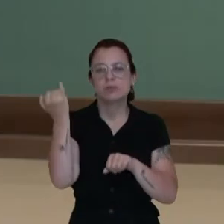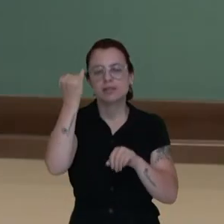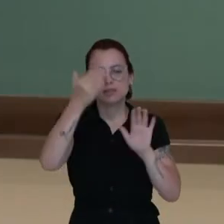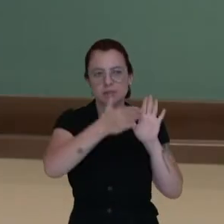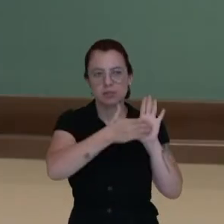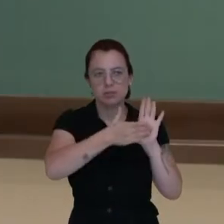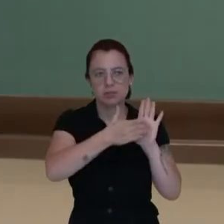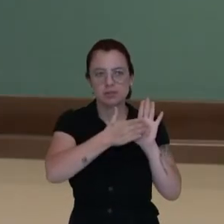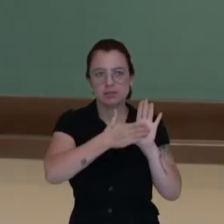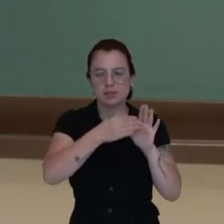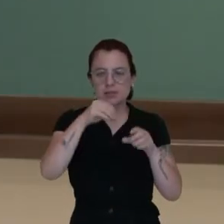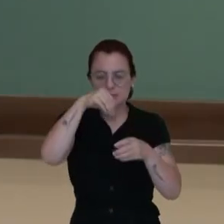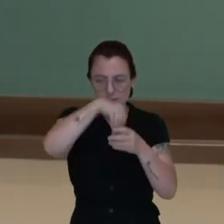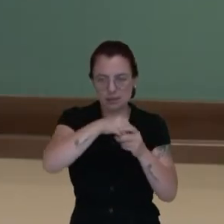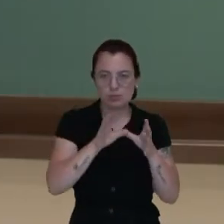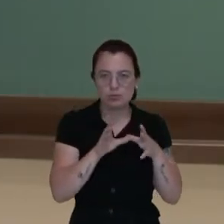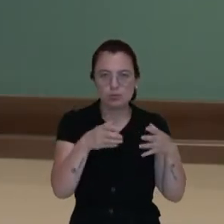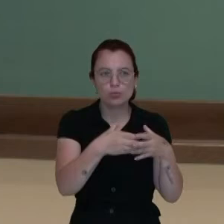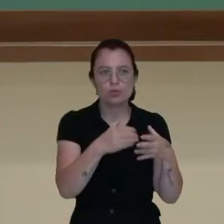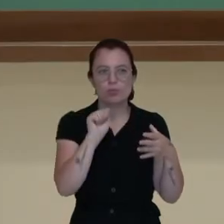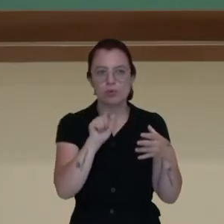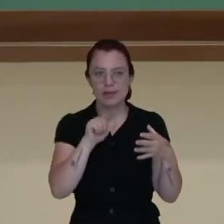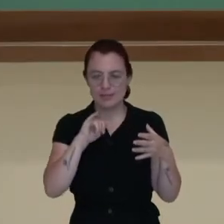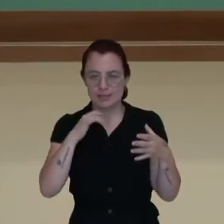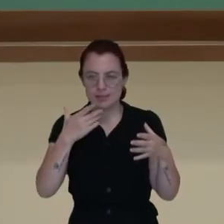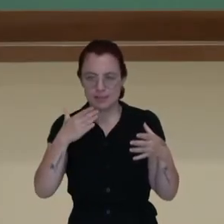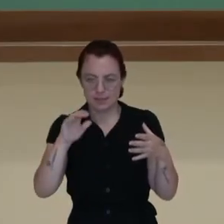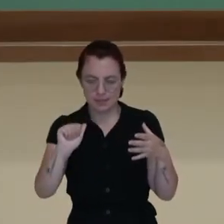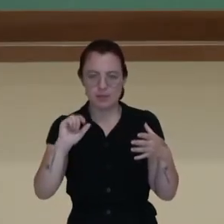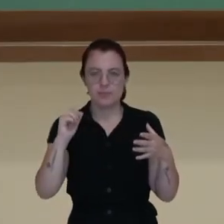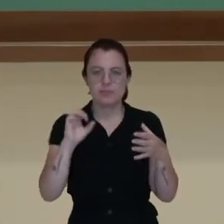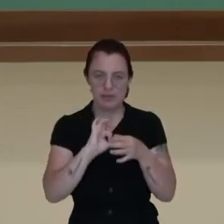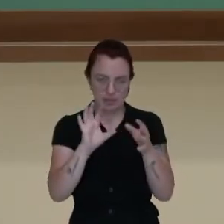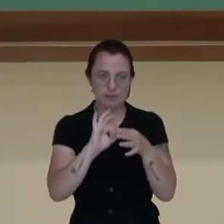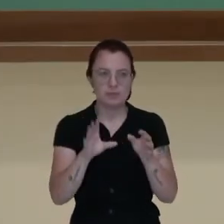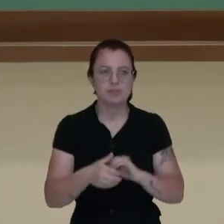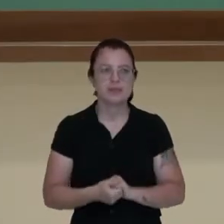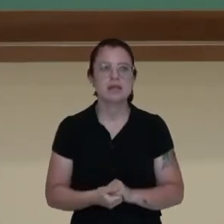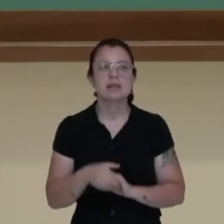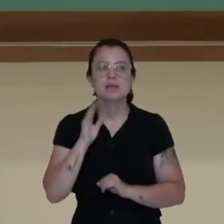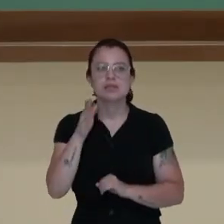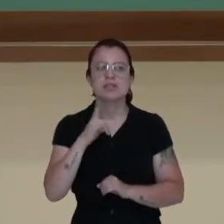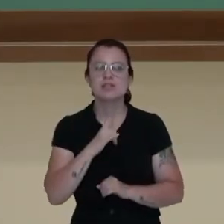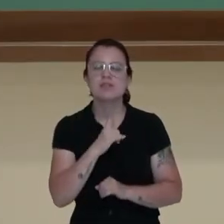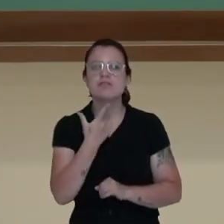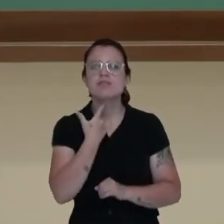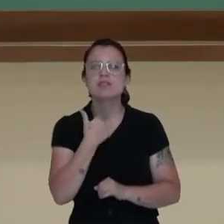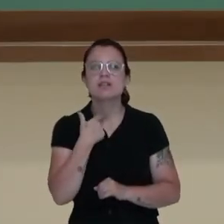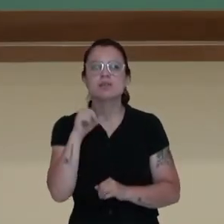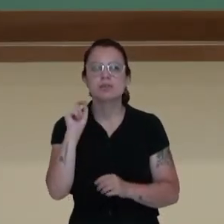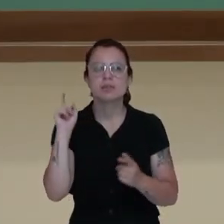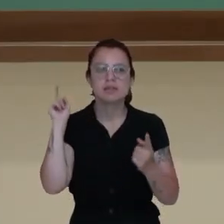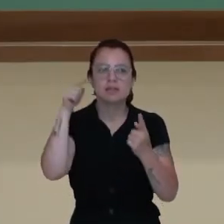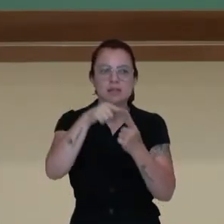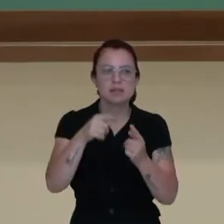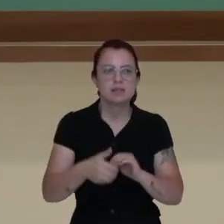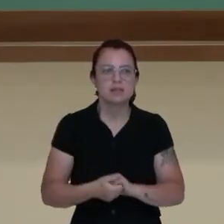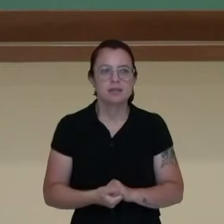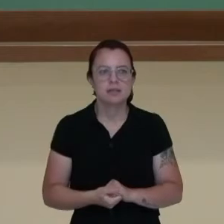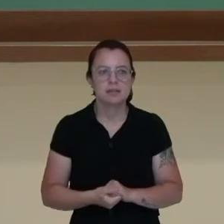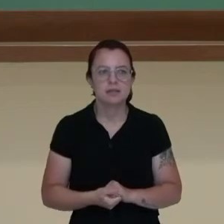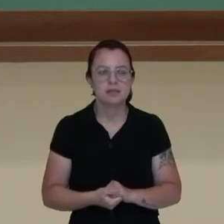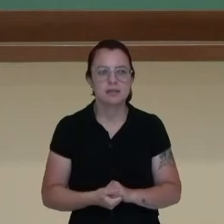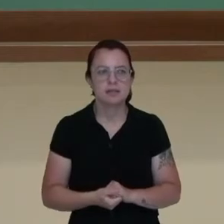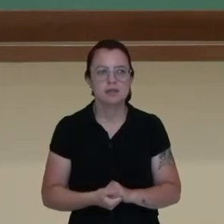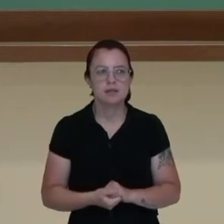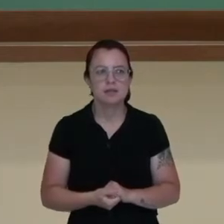desse partido Aliança Liberal? Eles já tinham a intenção de acabar com essa República do Café com Leite. E daí a